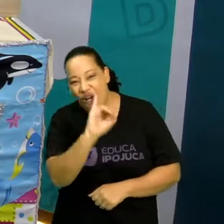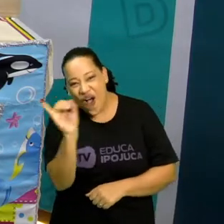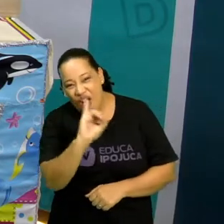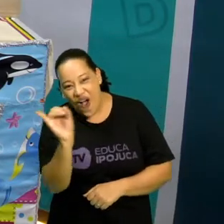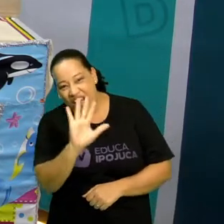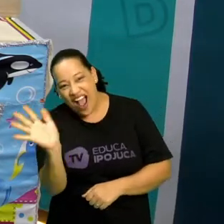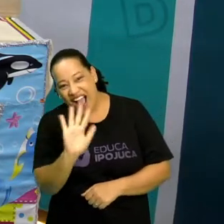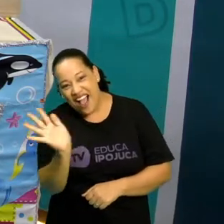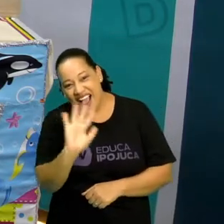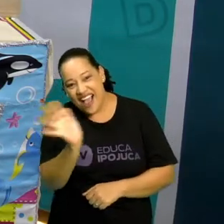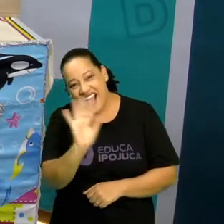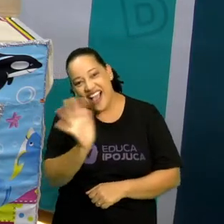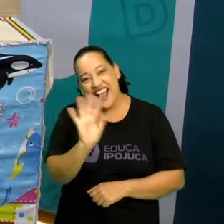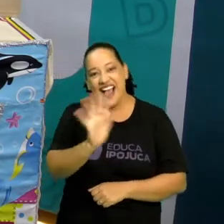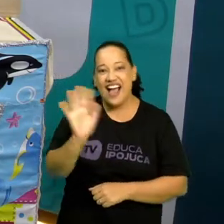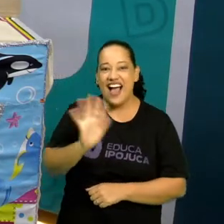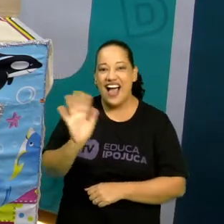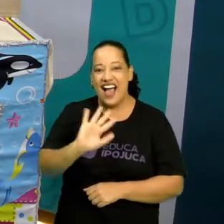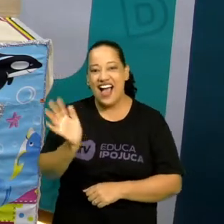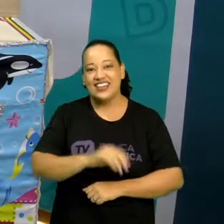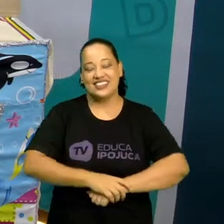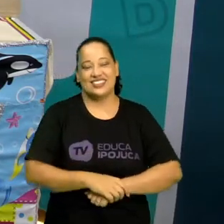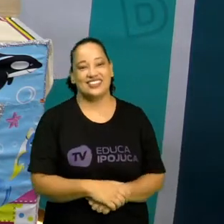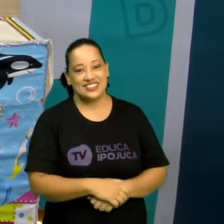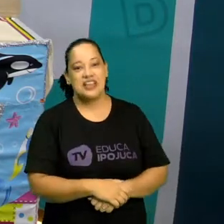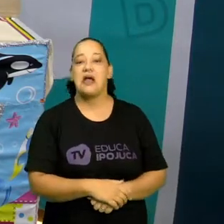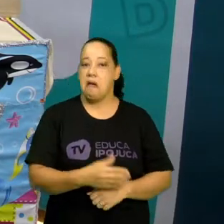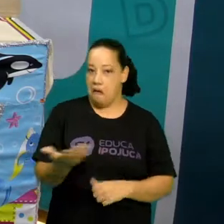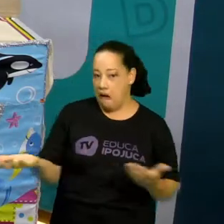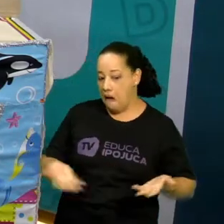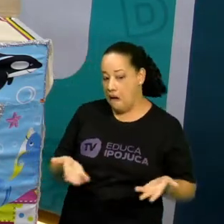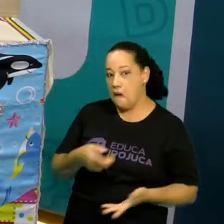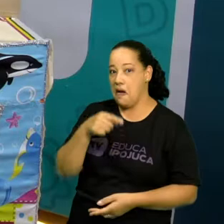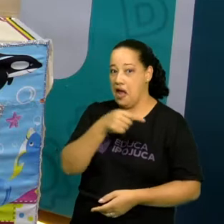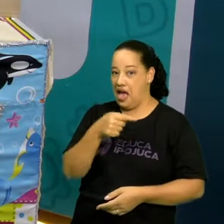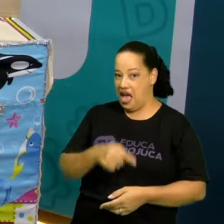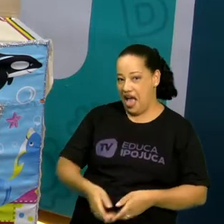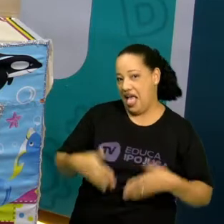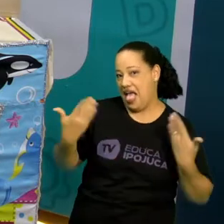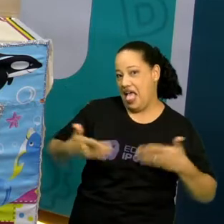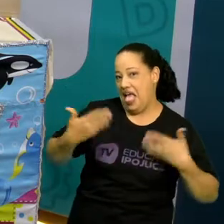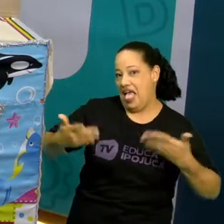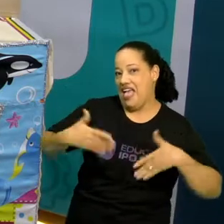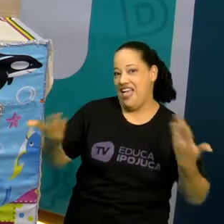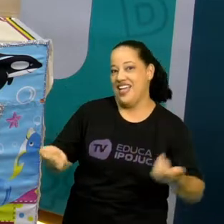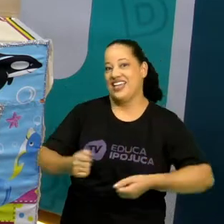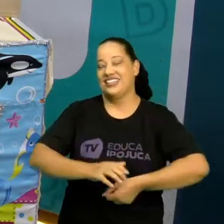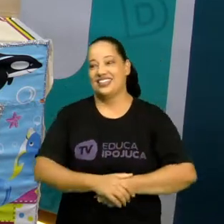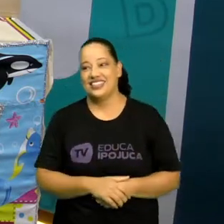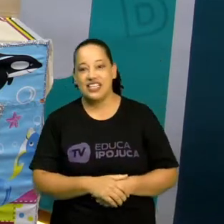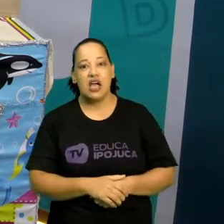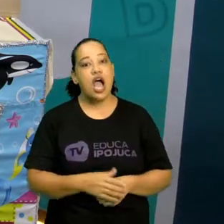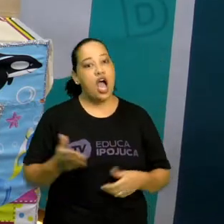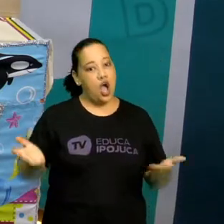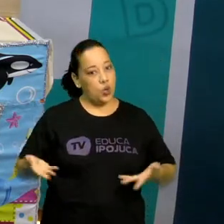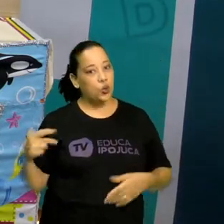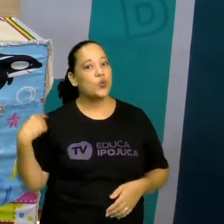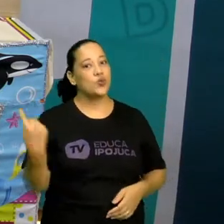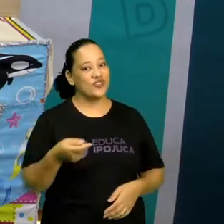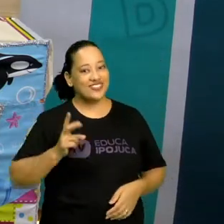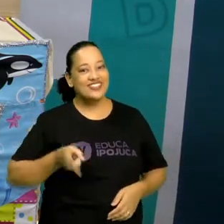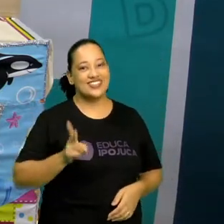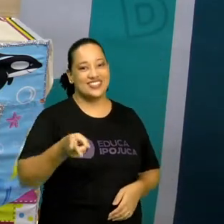o Olá olha agora ela Se animou da crianças então pra gente continuar com essa animação